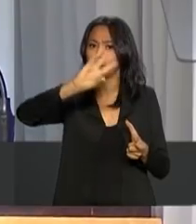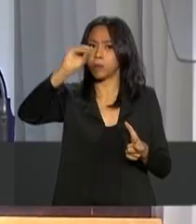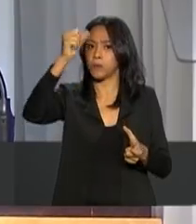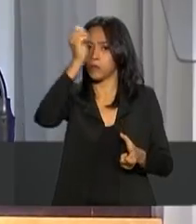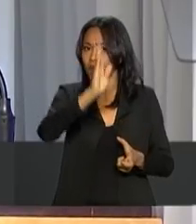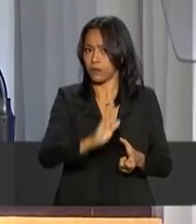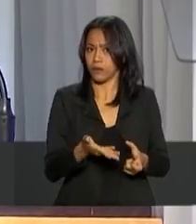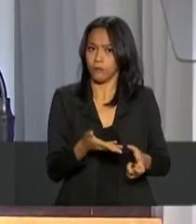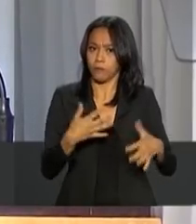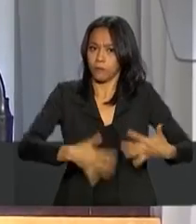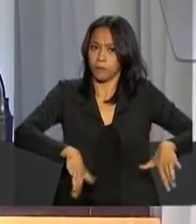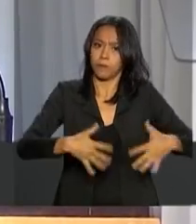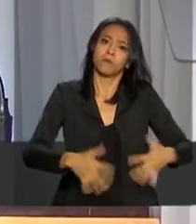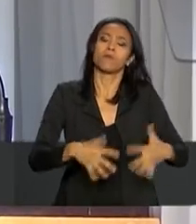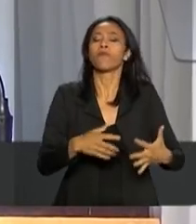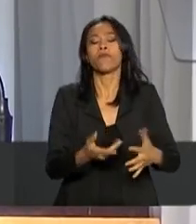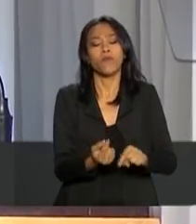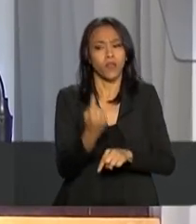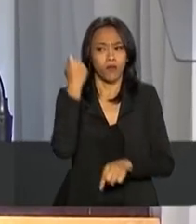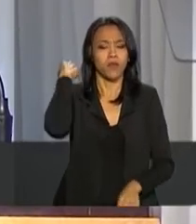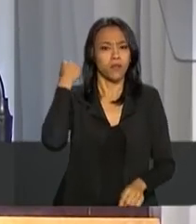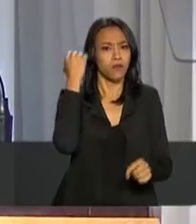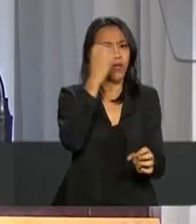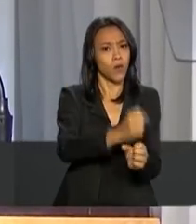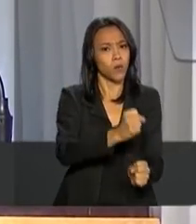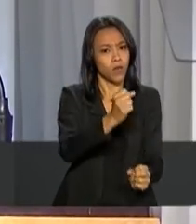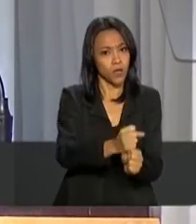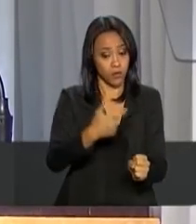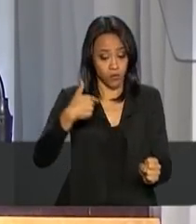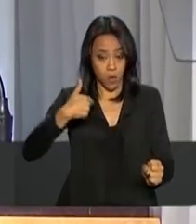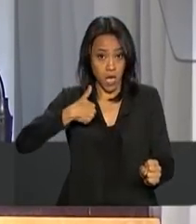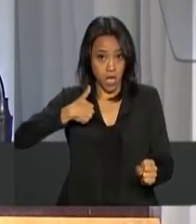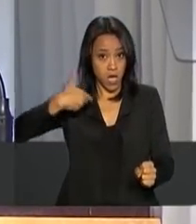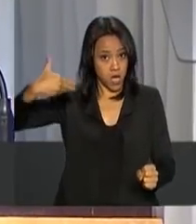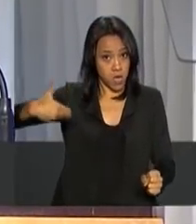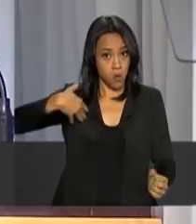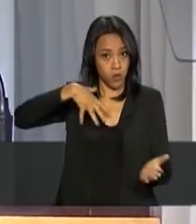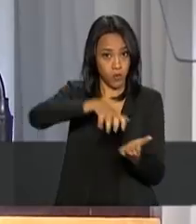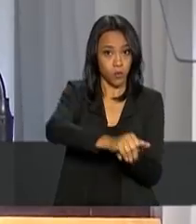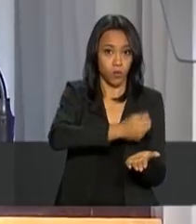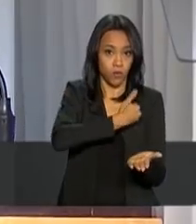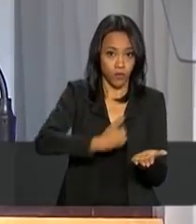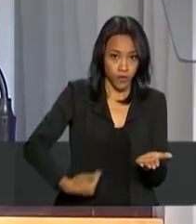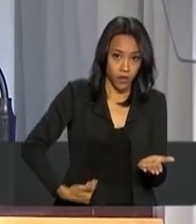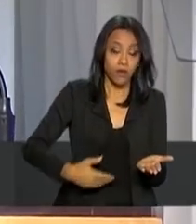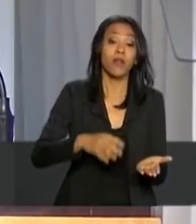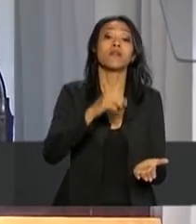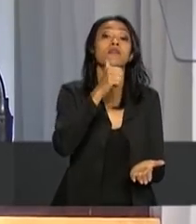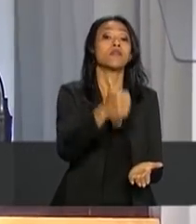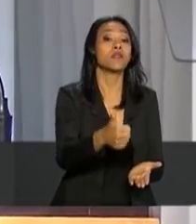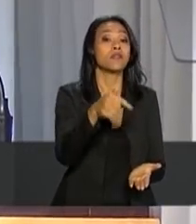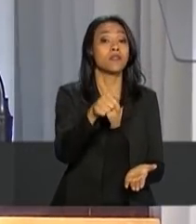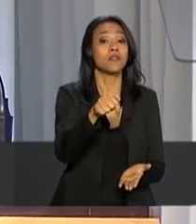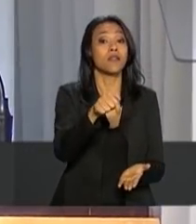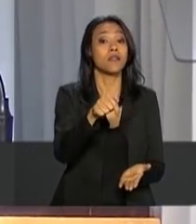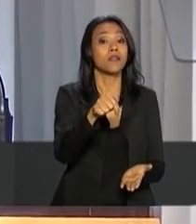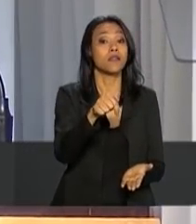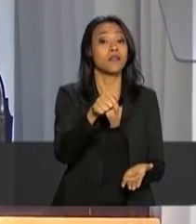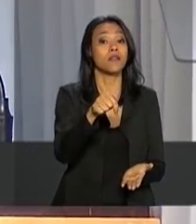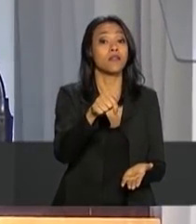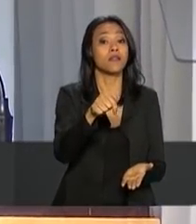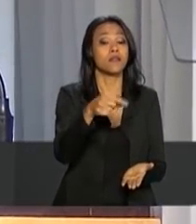déficit calculado naquele momento, quando assumimos o governo, era de 170, previsto,